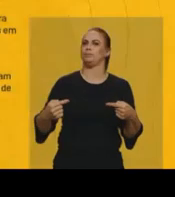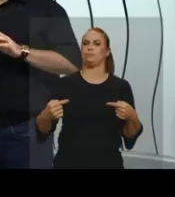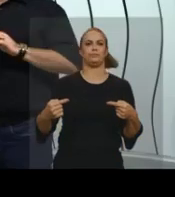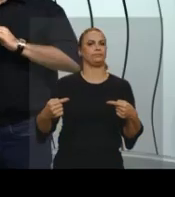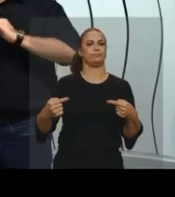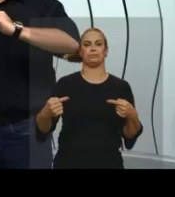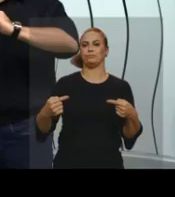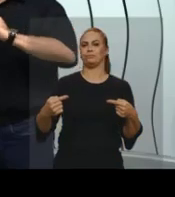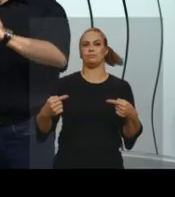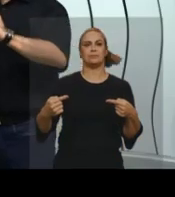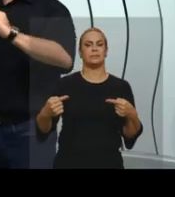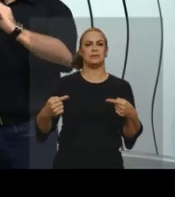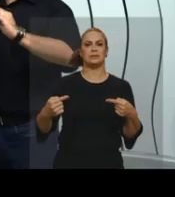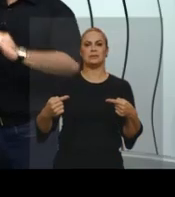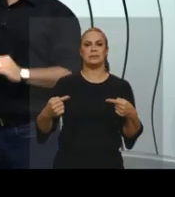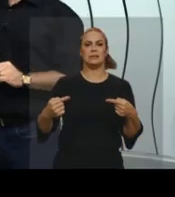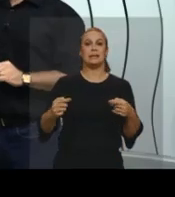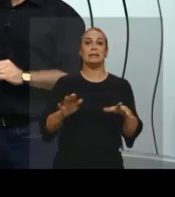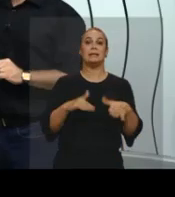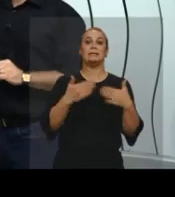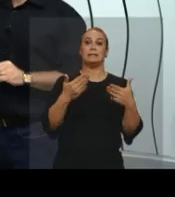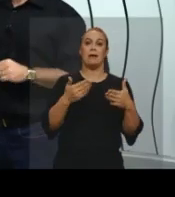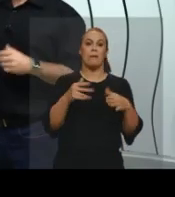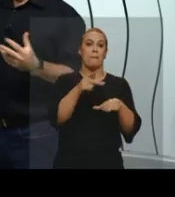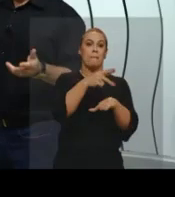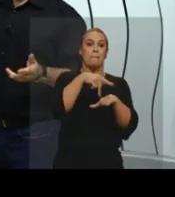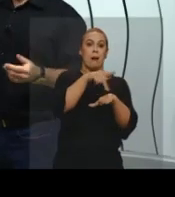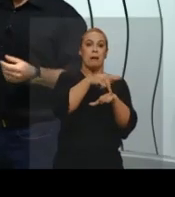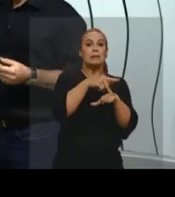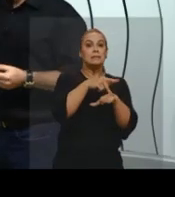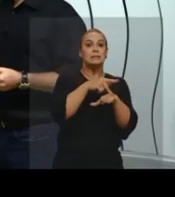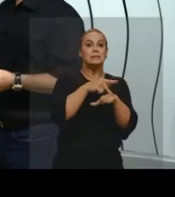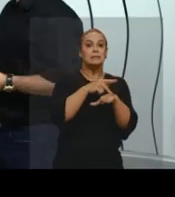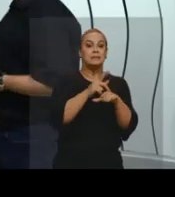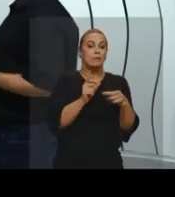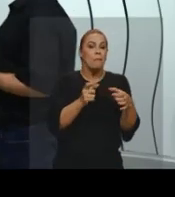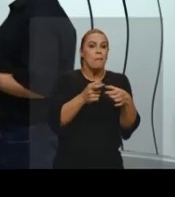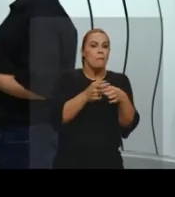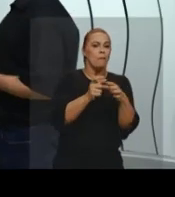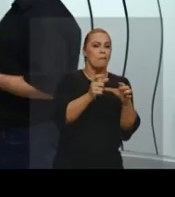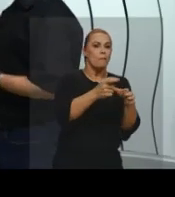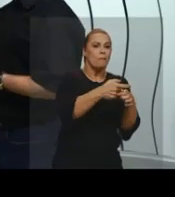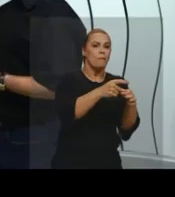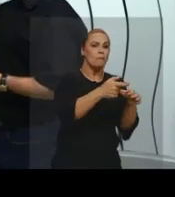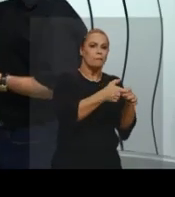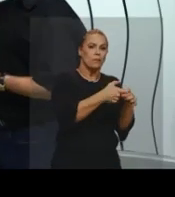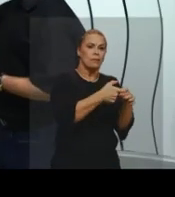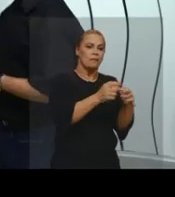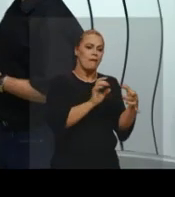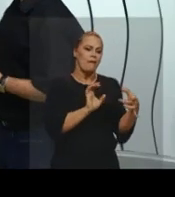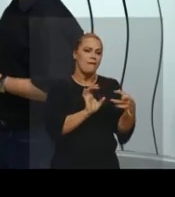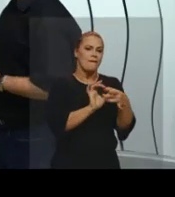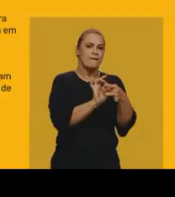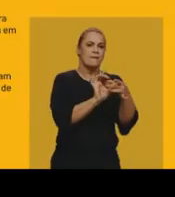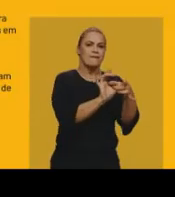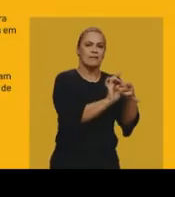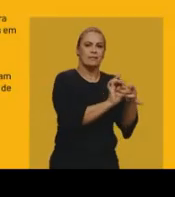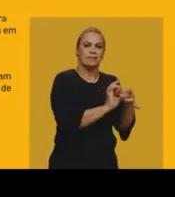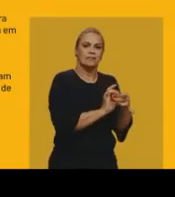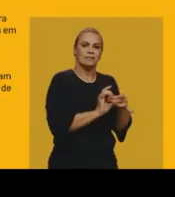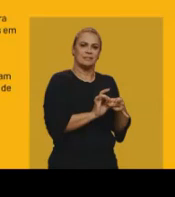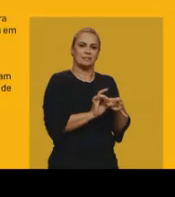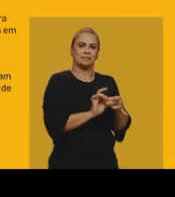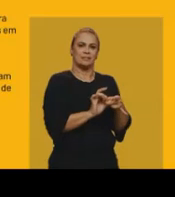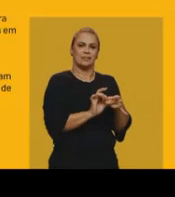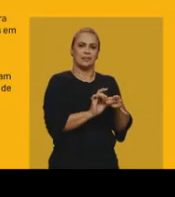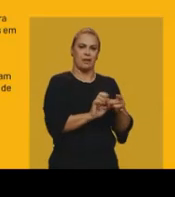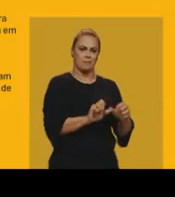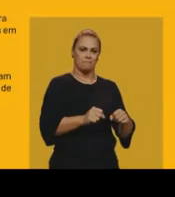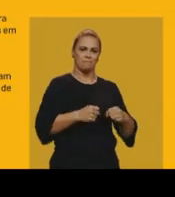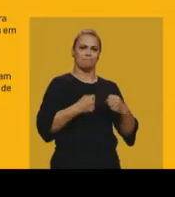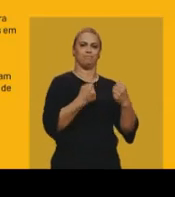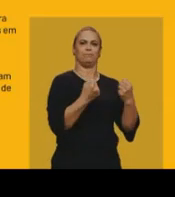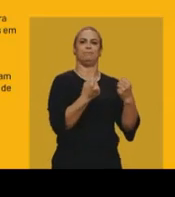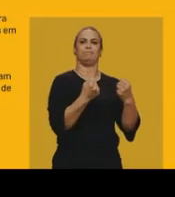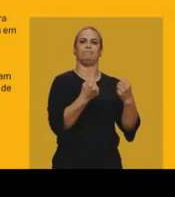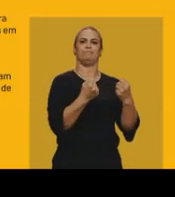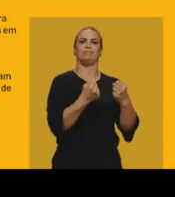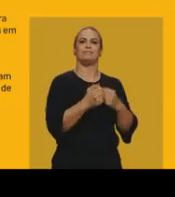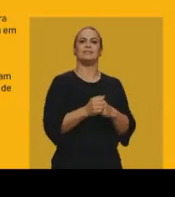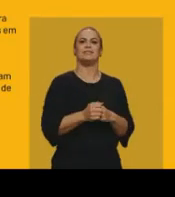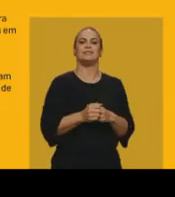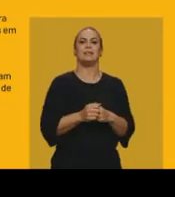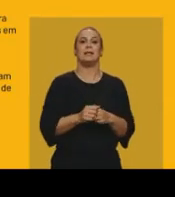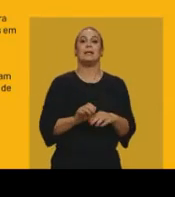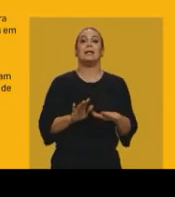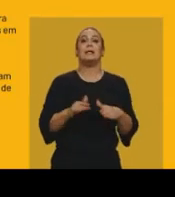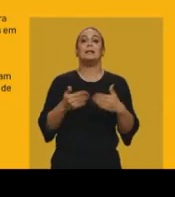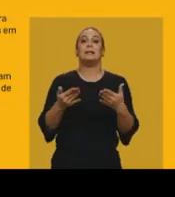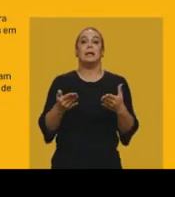para colocar um pouco mais de ordem na bagunça. A formação dos blocos econômicos se deu para atender